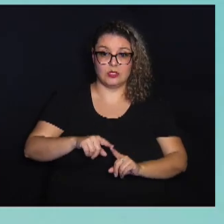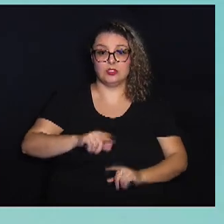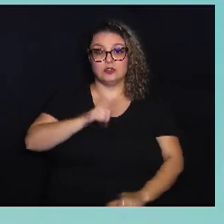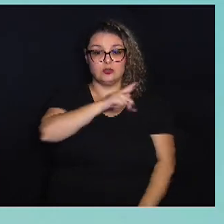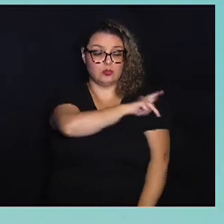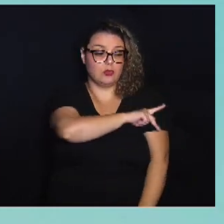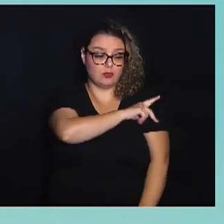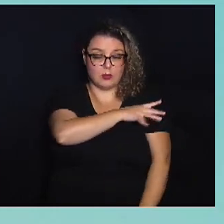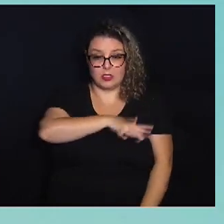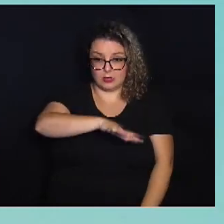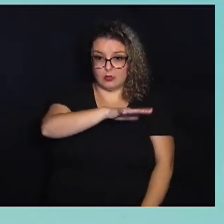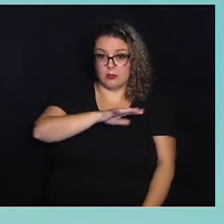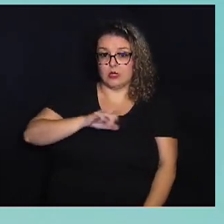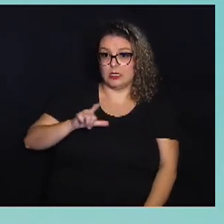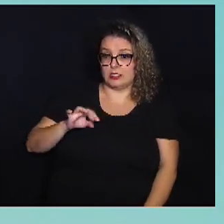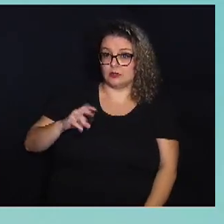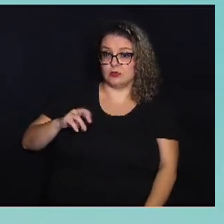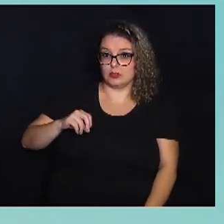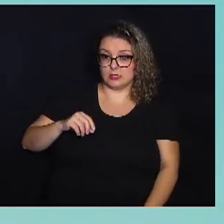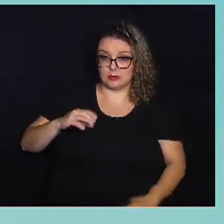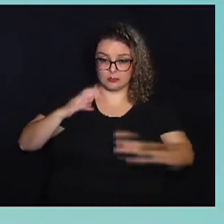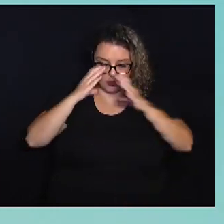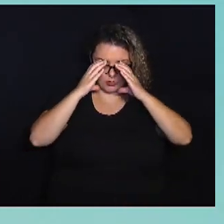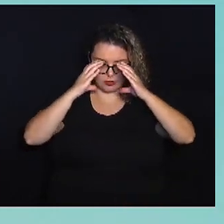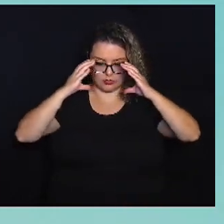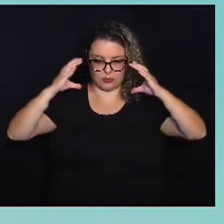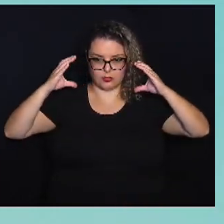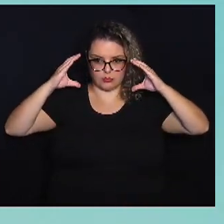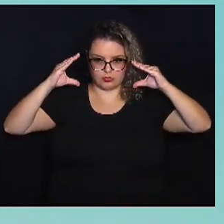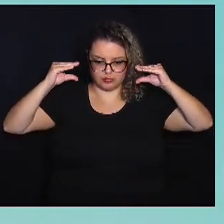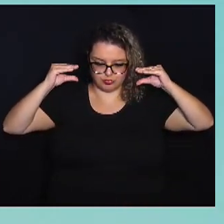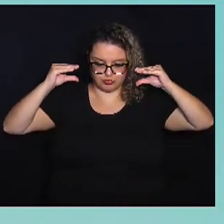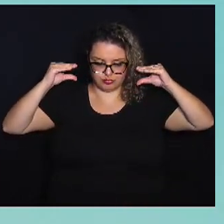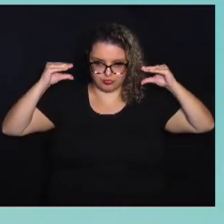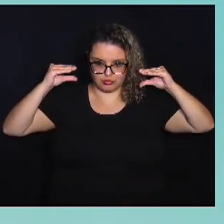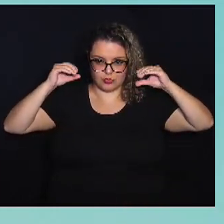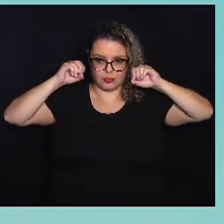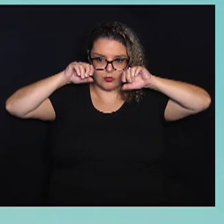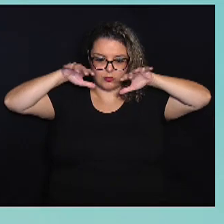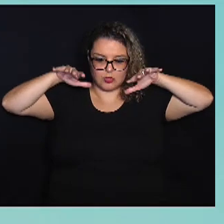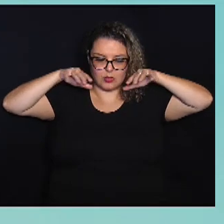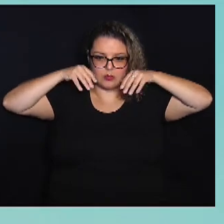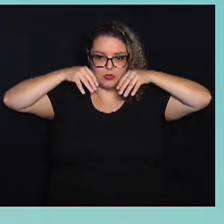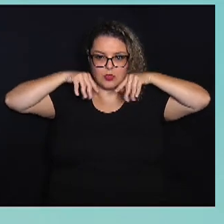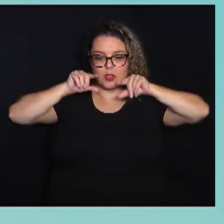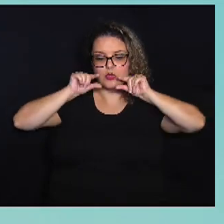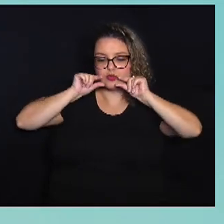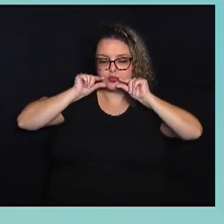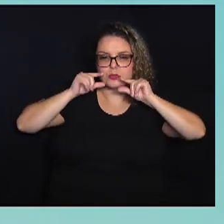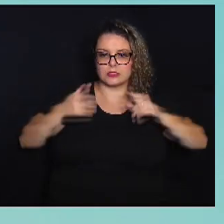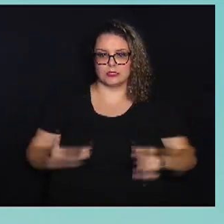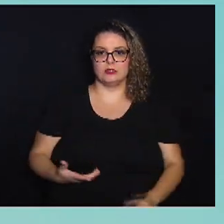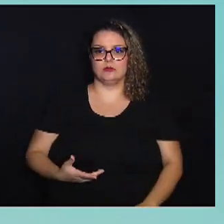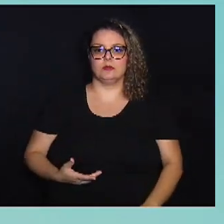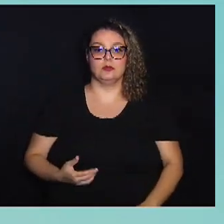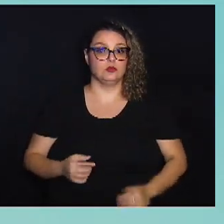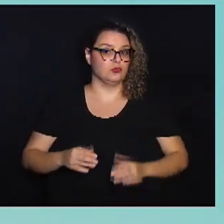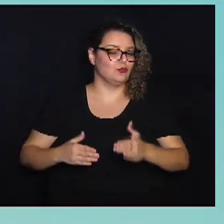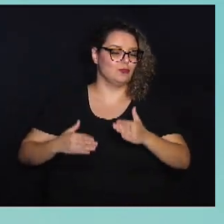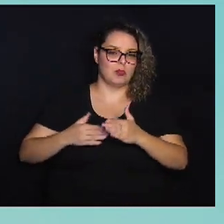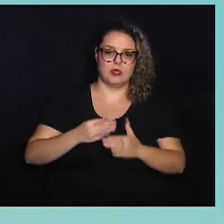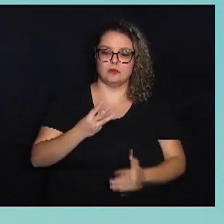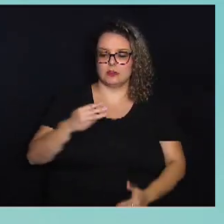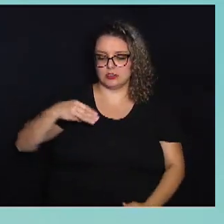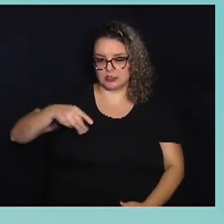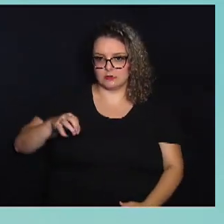e característico pela cabeça larga, achatada, com olhos e dentes pequenos. Chegam no máximo a 3 metros